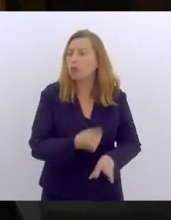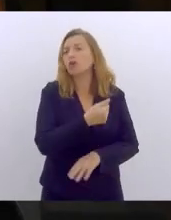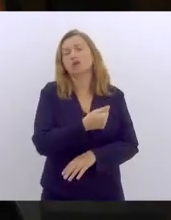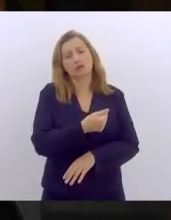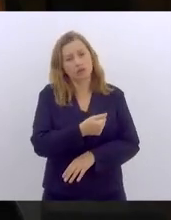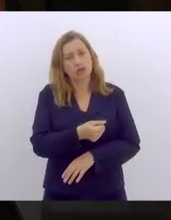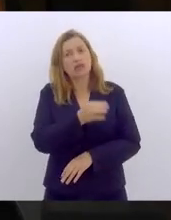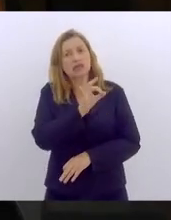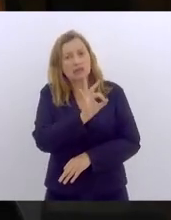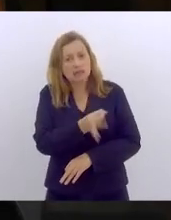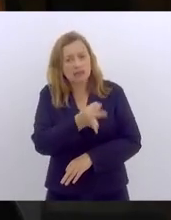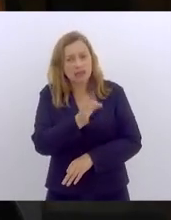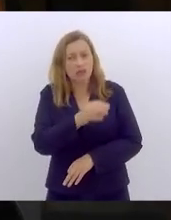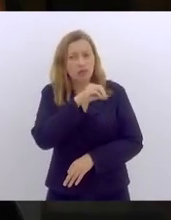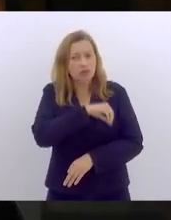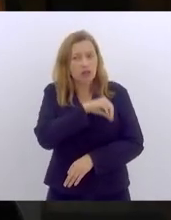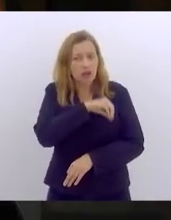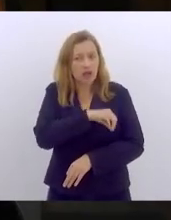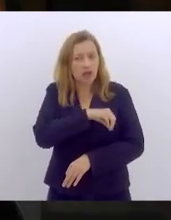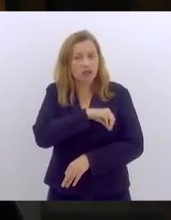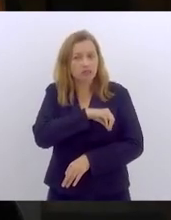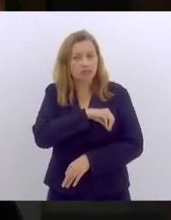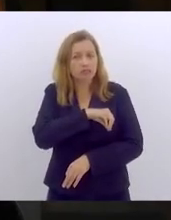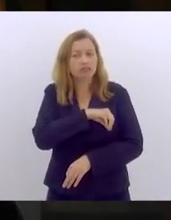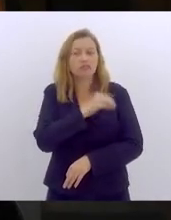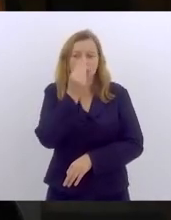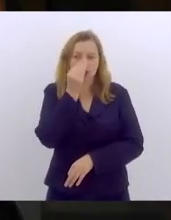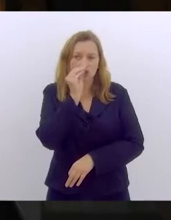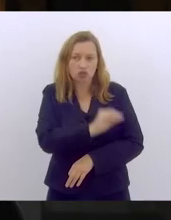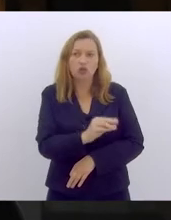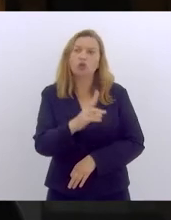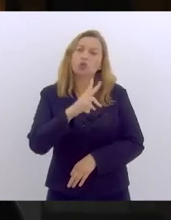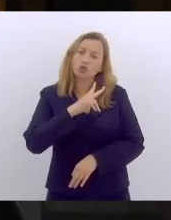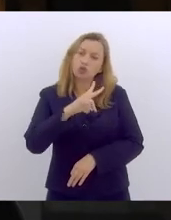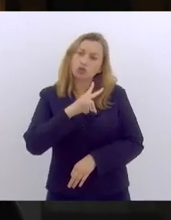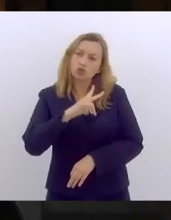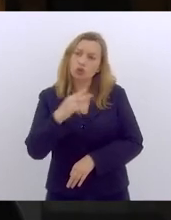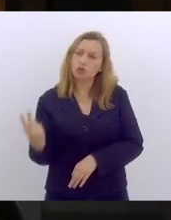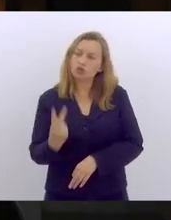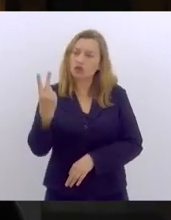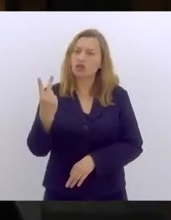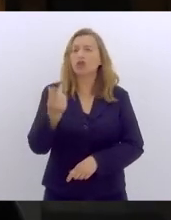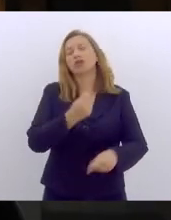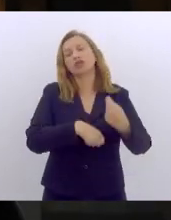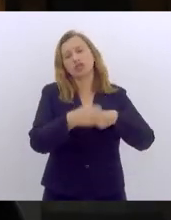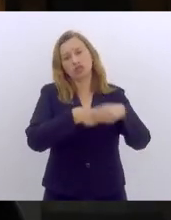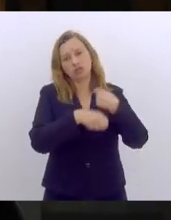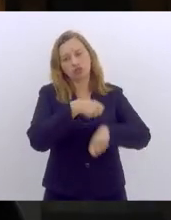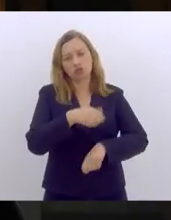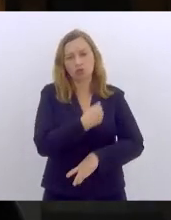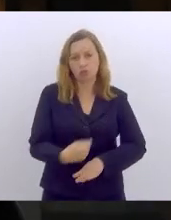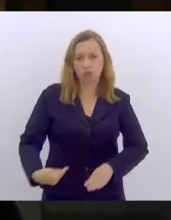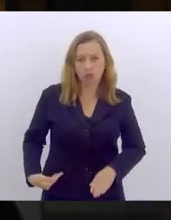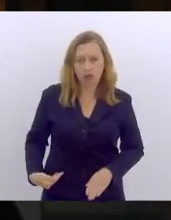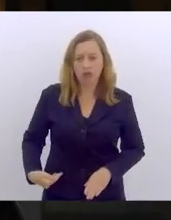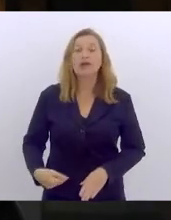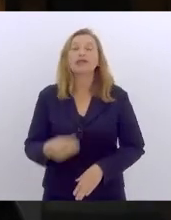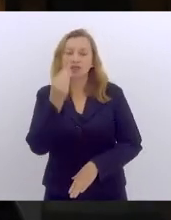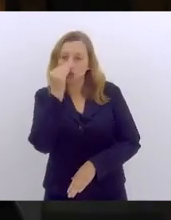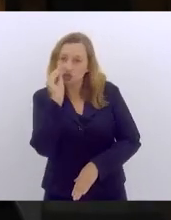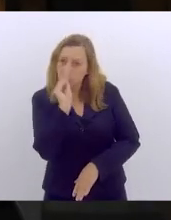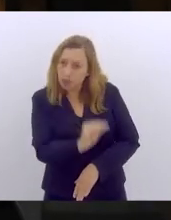e justamente remunerado, nega os próprios princípios da administração pública,